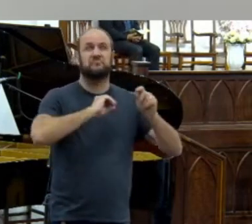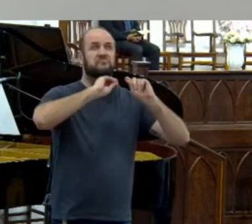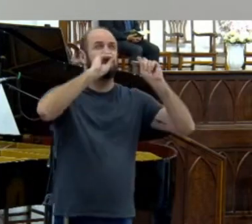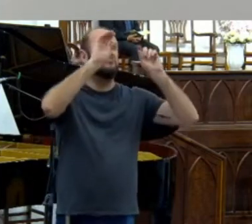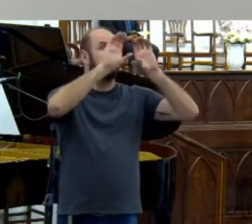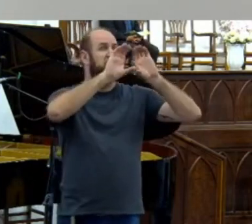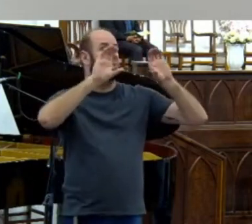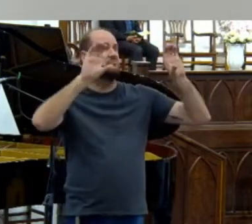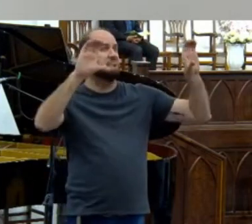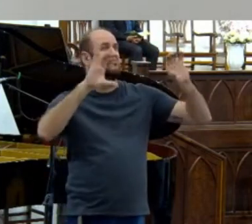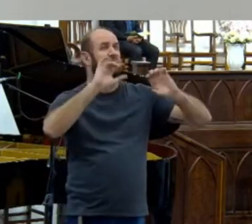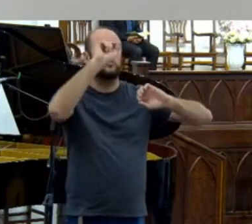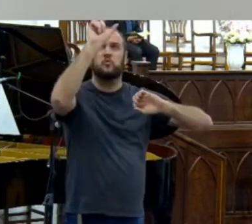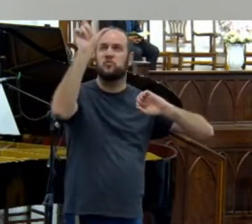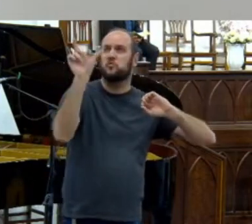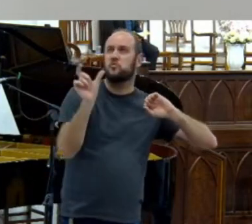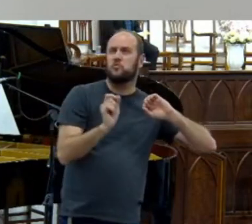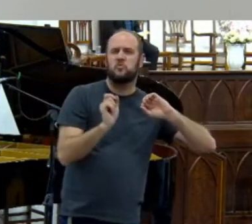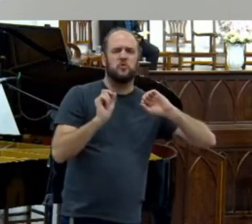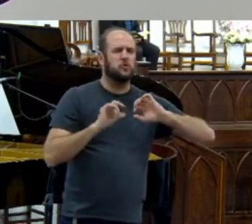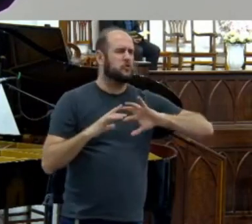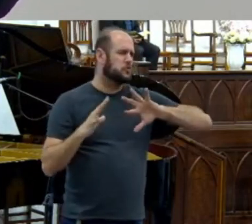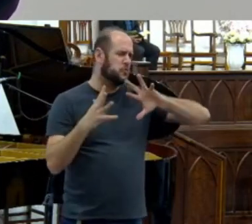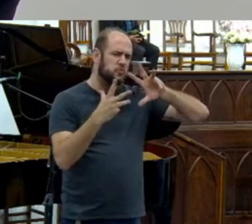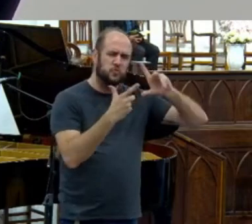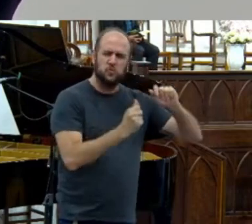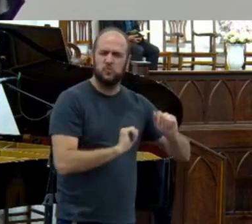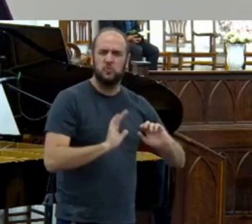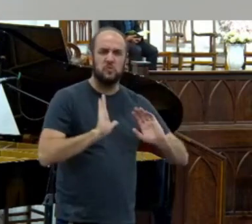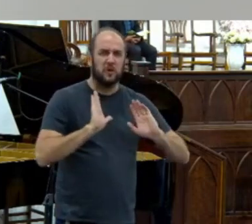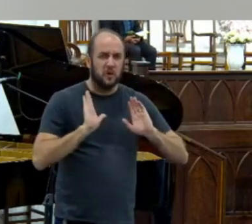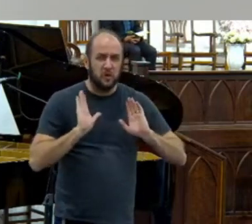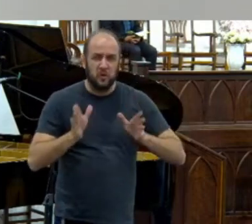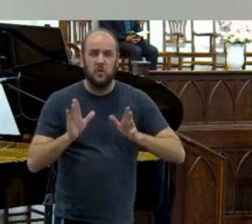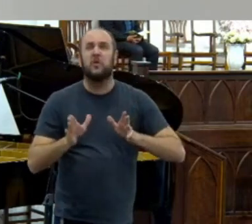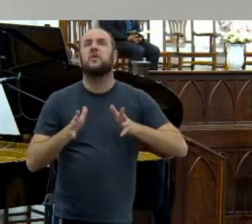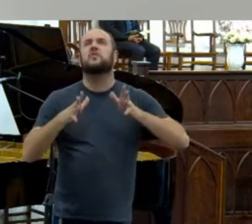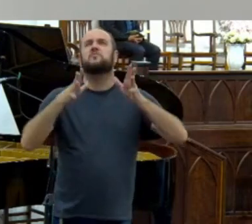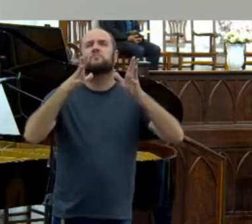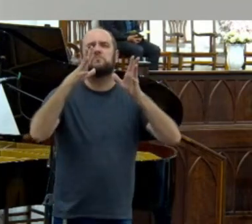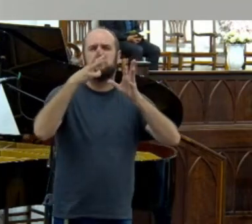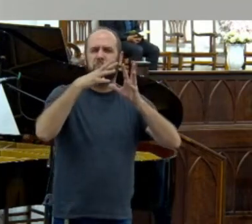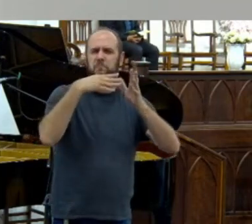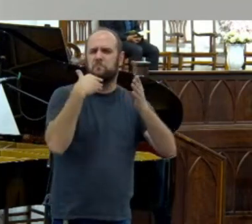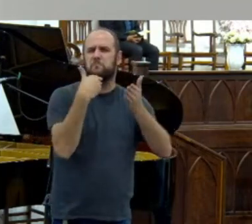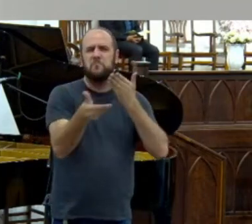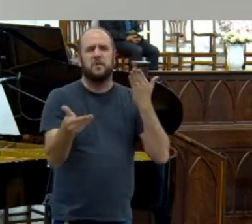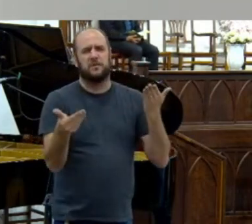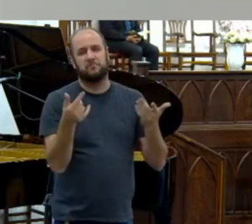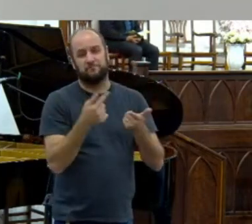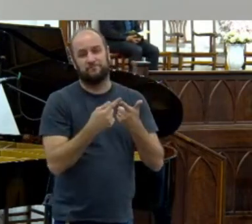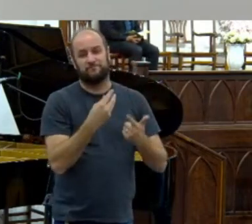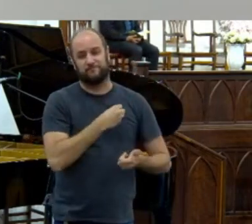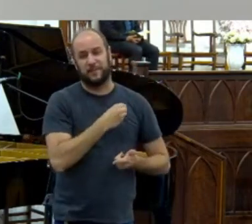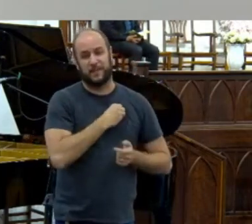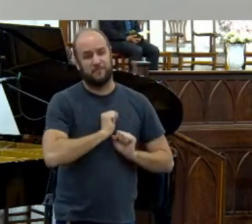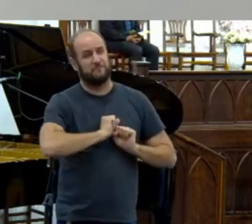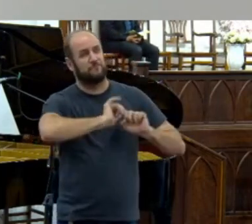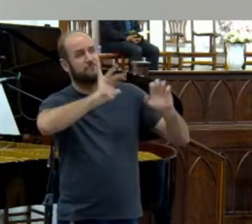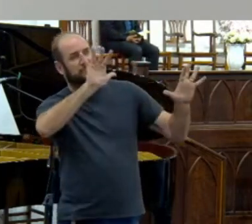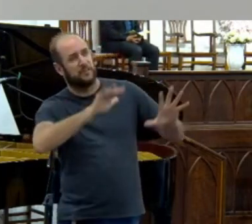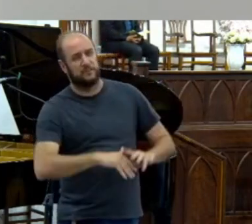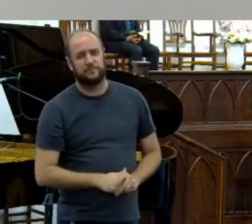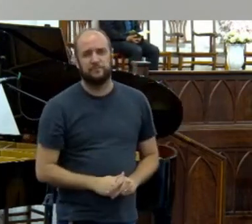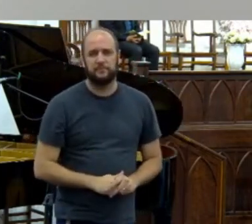céu, a lua, tudo veio ser afetado pela queda. E aí ele pergunta: se